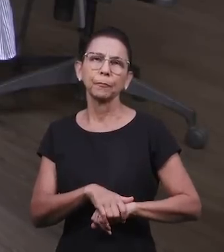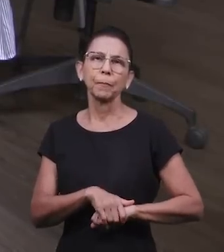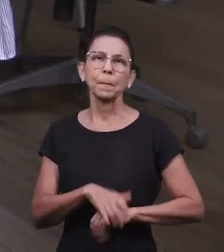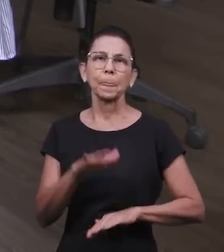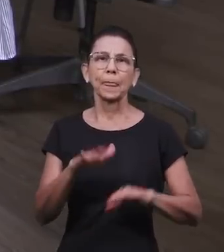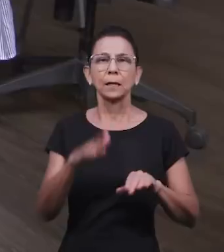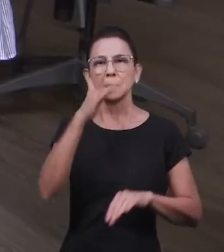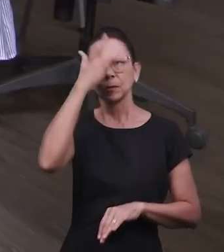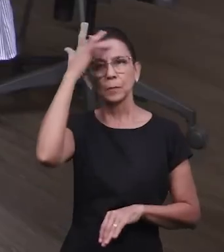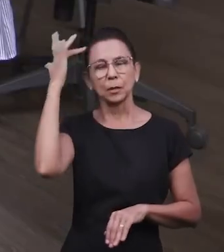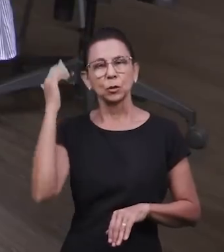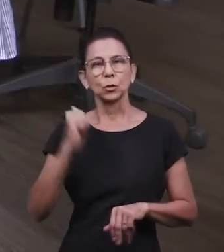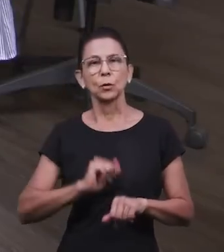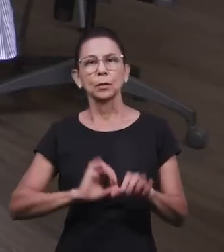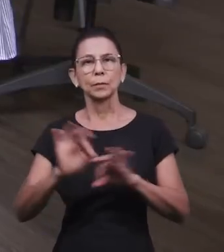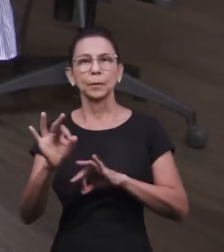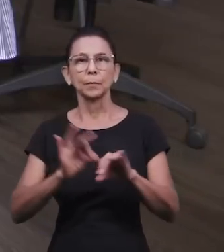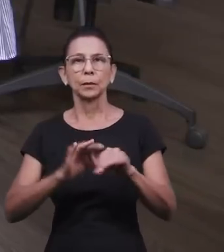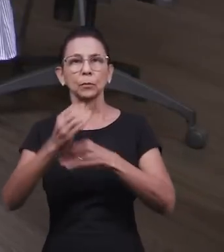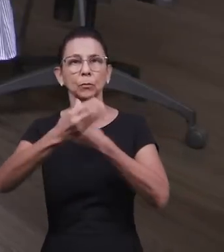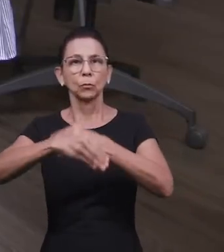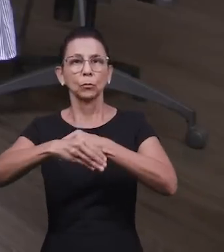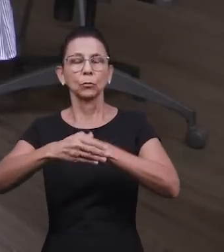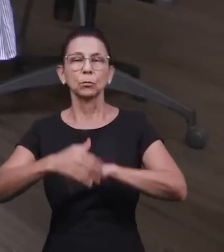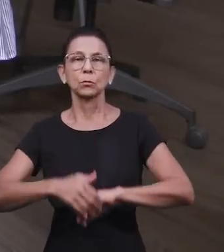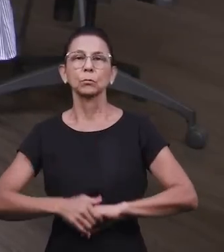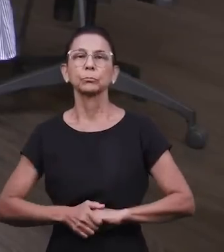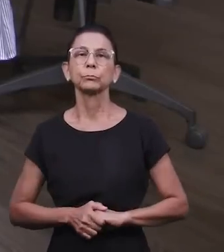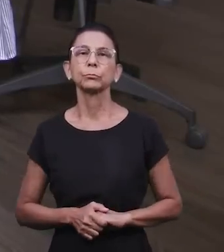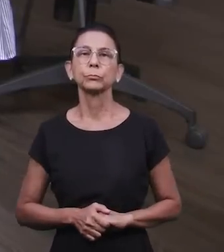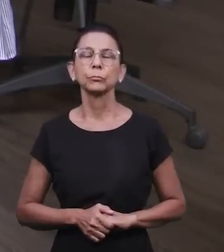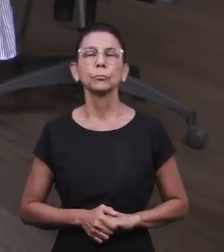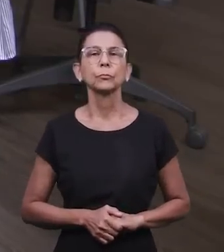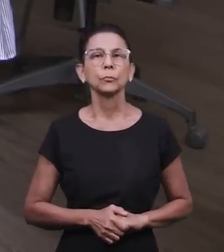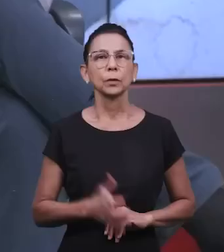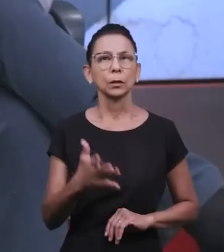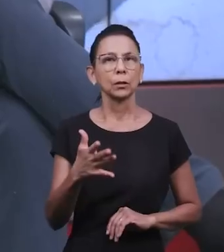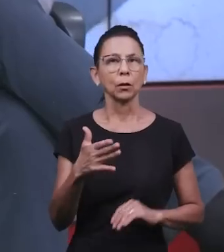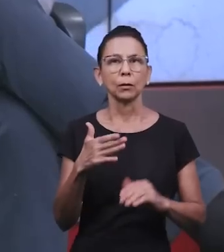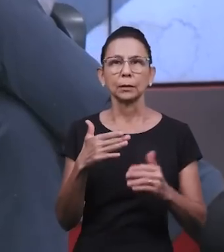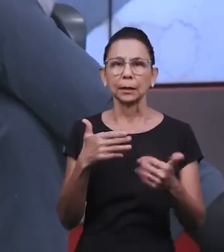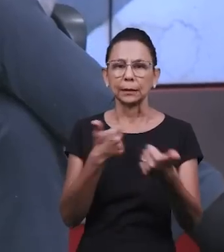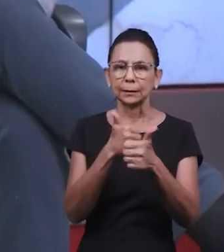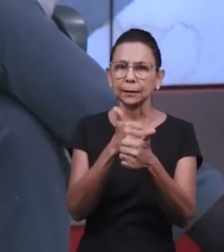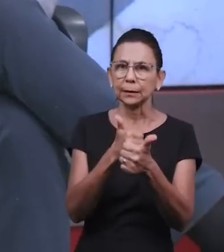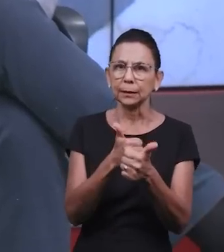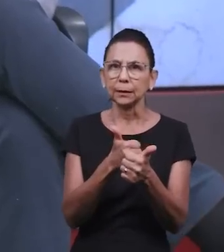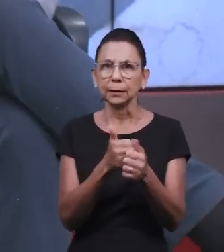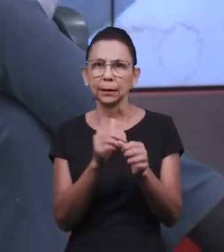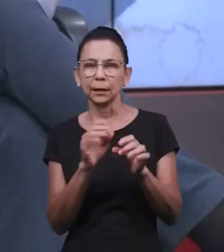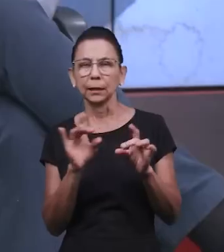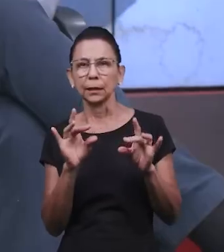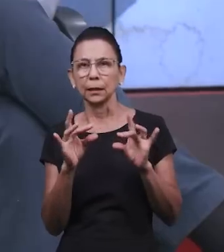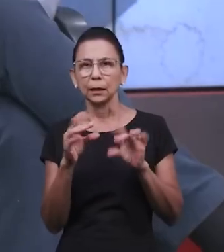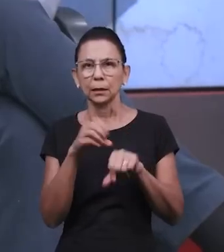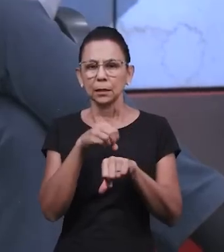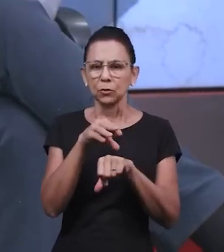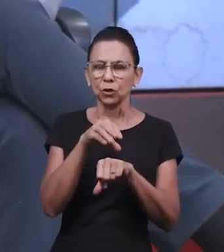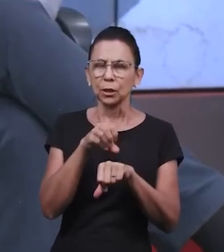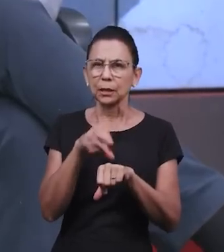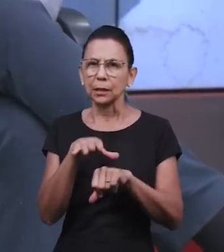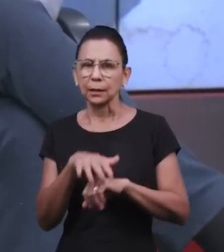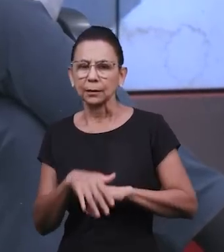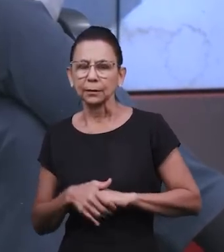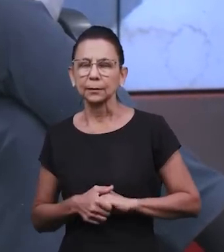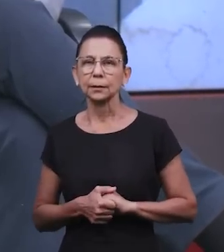isso? Às vezes a pessoa está se preparando para um concurso, o jovem está se preparando para um concurso, e aí ele quer seguir dicas de concurso, ele quer